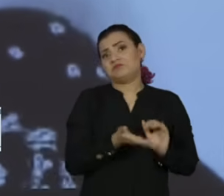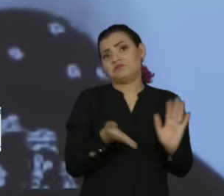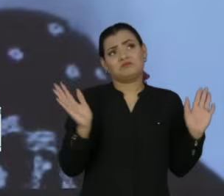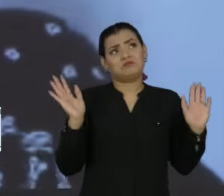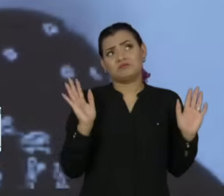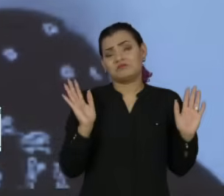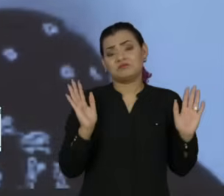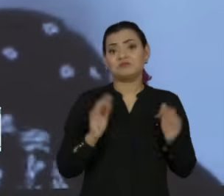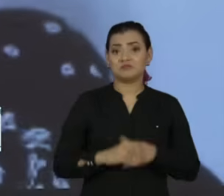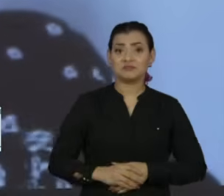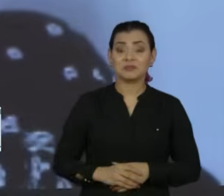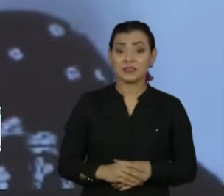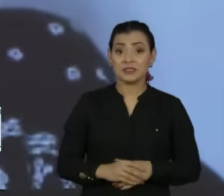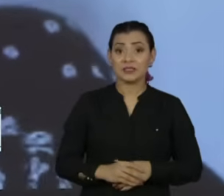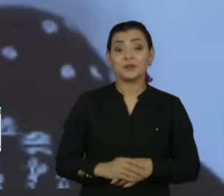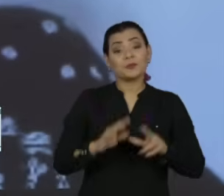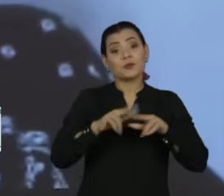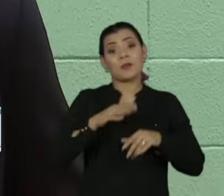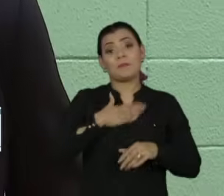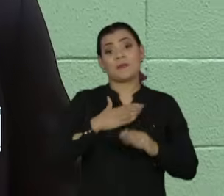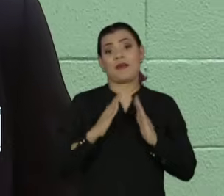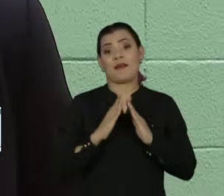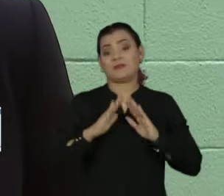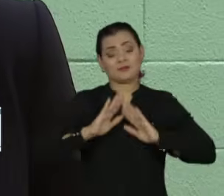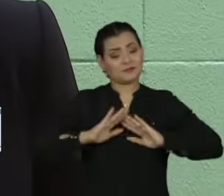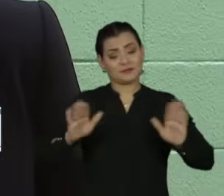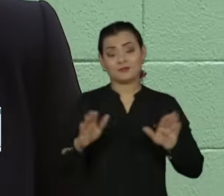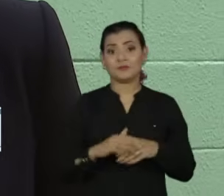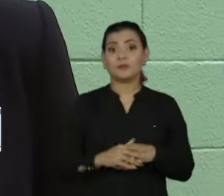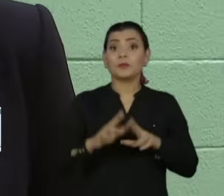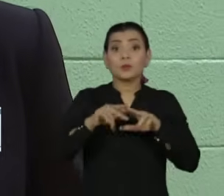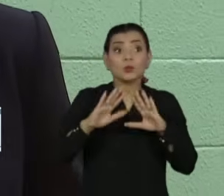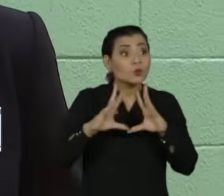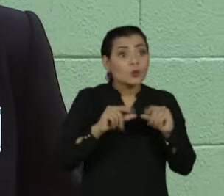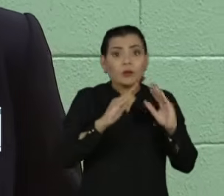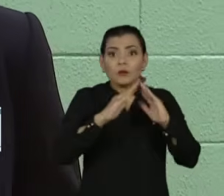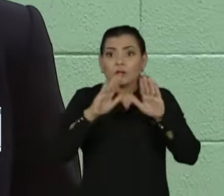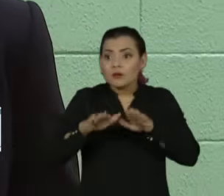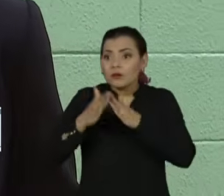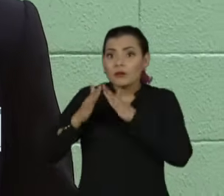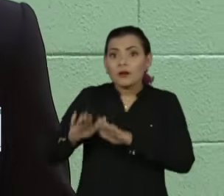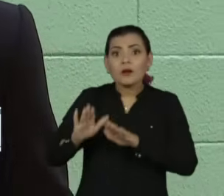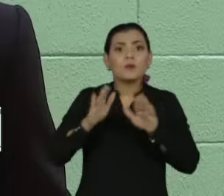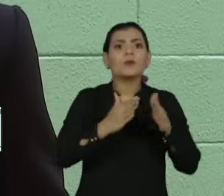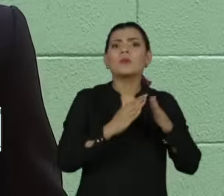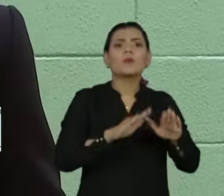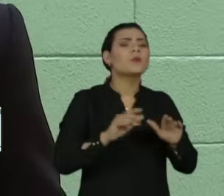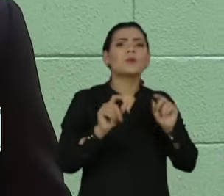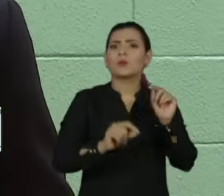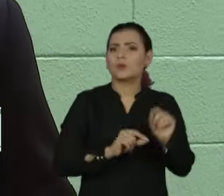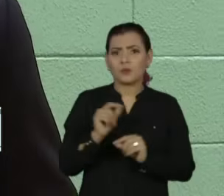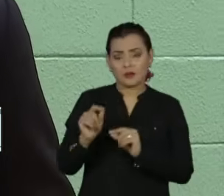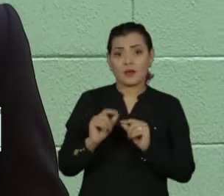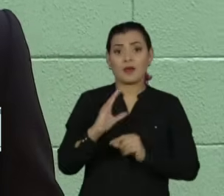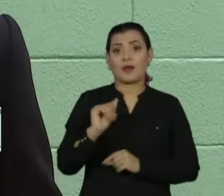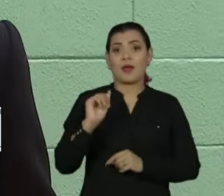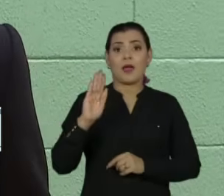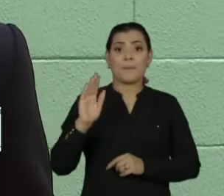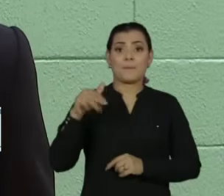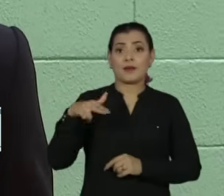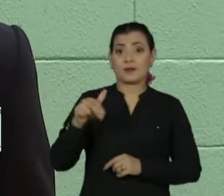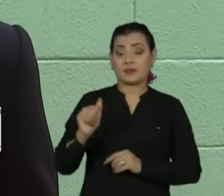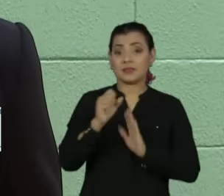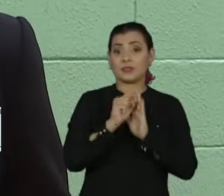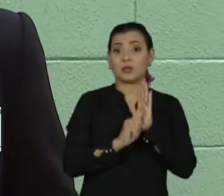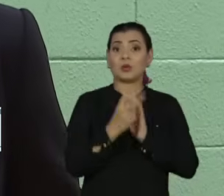e assim, é a minha toca, Todo o isolamento pode ocasionar a chamada síndrome da cabana. Ela tem origem no